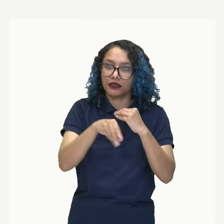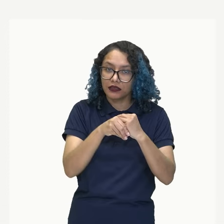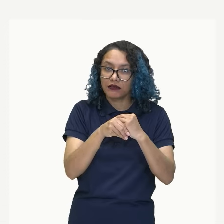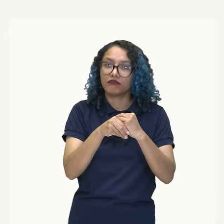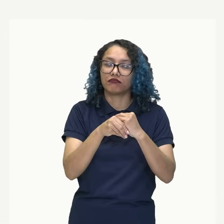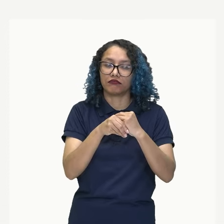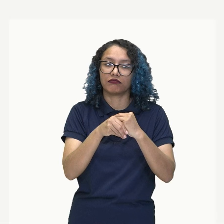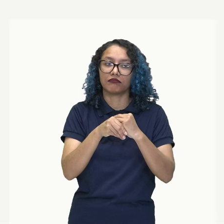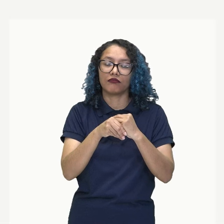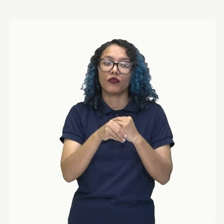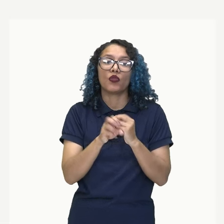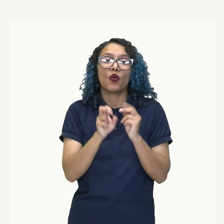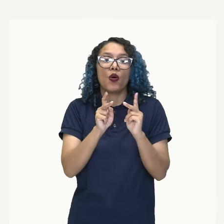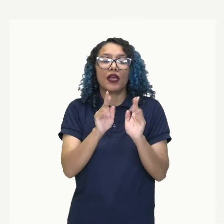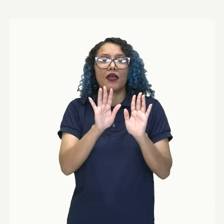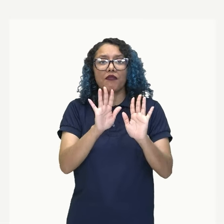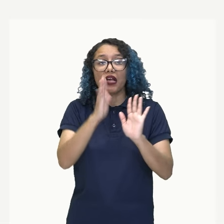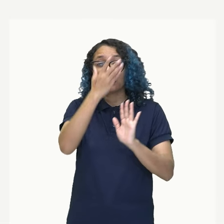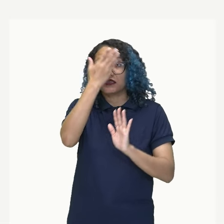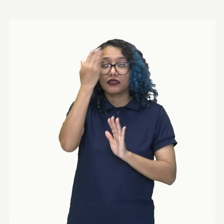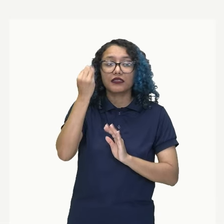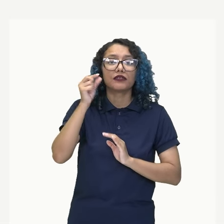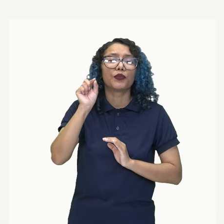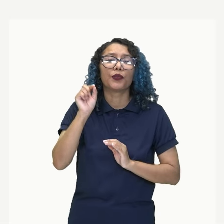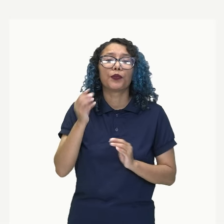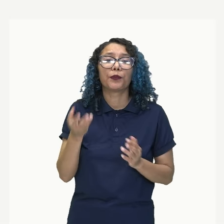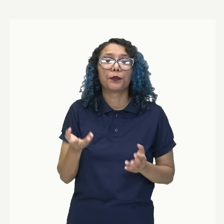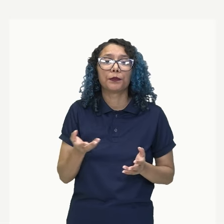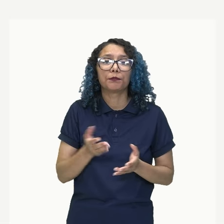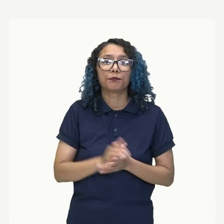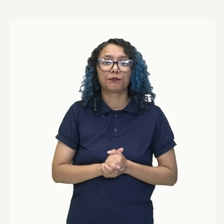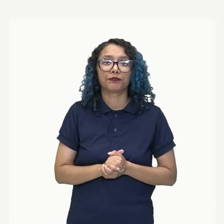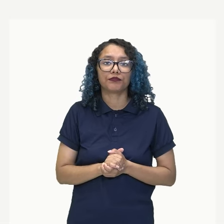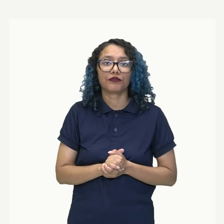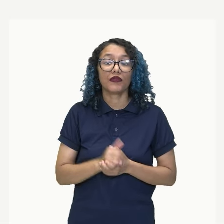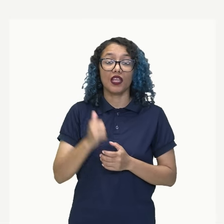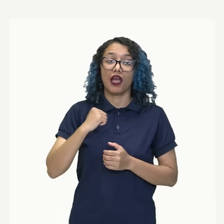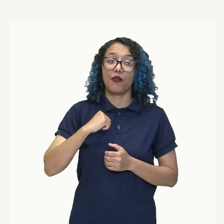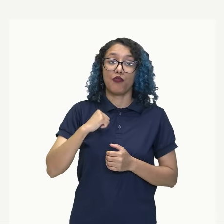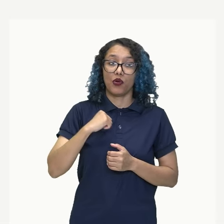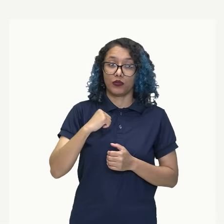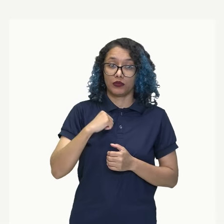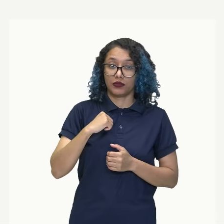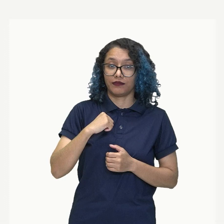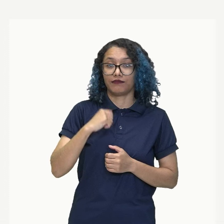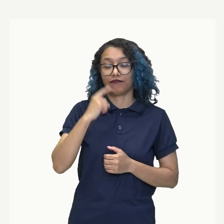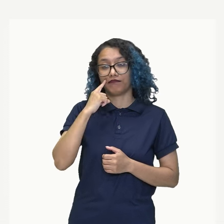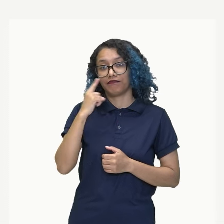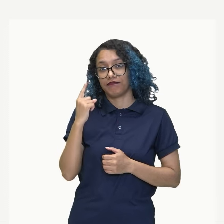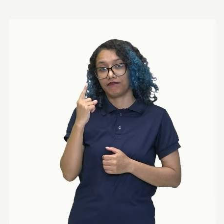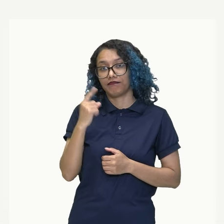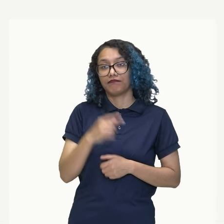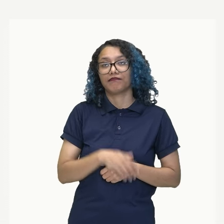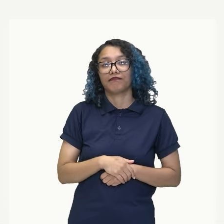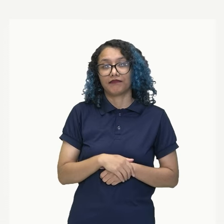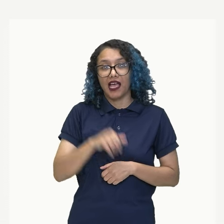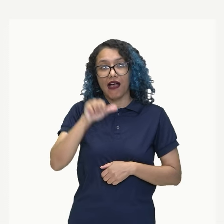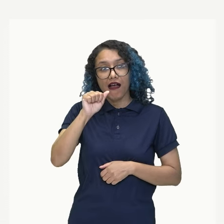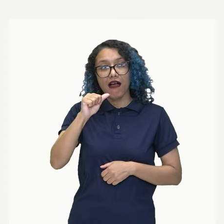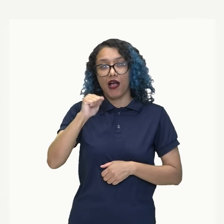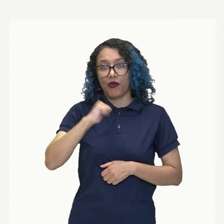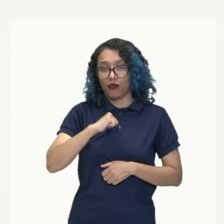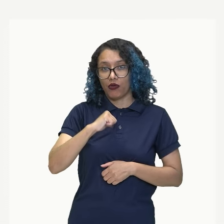Bom, esqueceu o quê? A bolsa, ok? Então, nota que